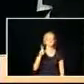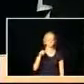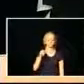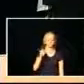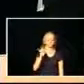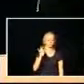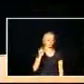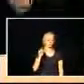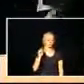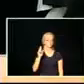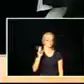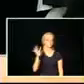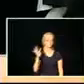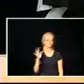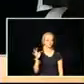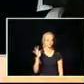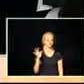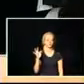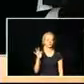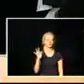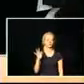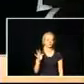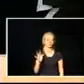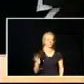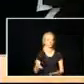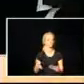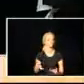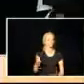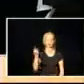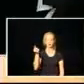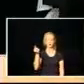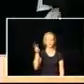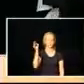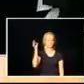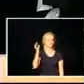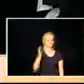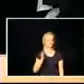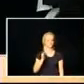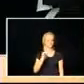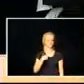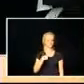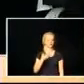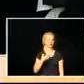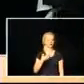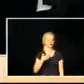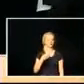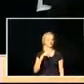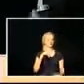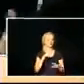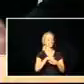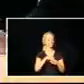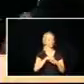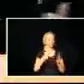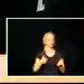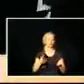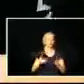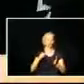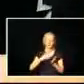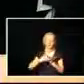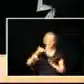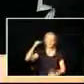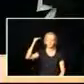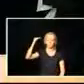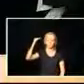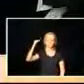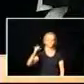6%, queria estar podendo votar aqui, 50%, 100%, mas é o que a universidade tem nesse